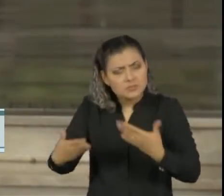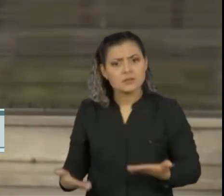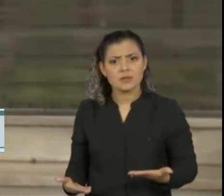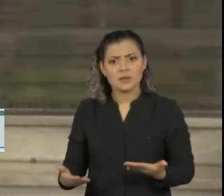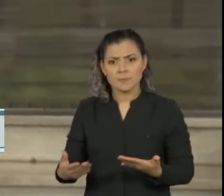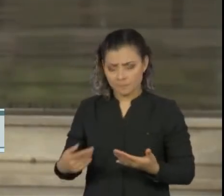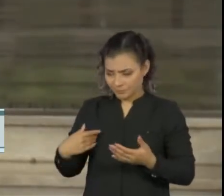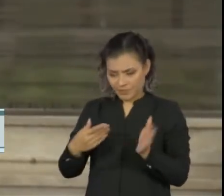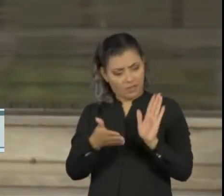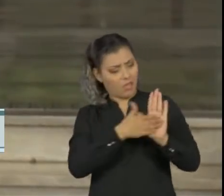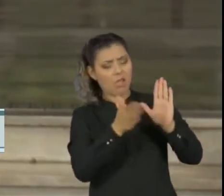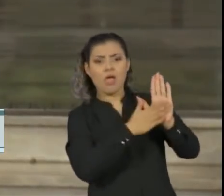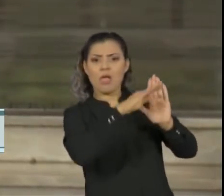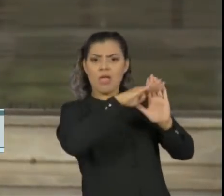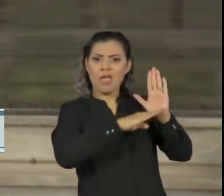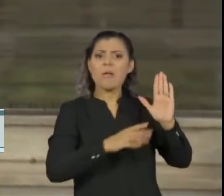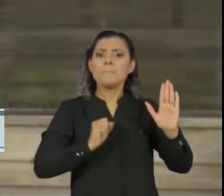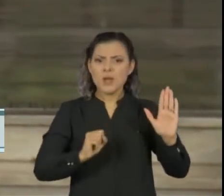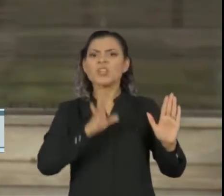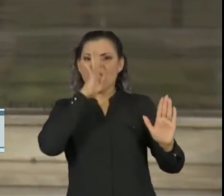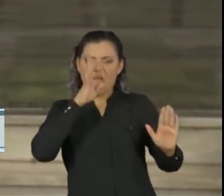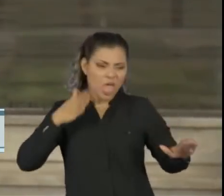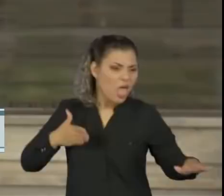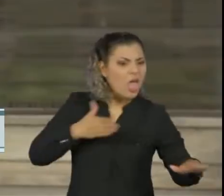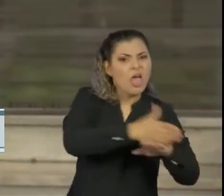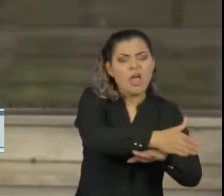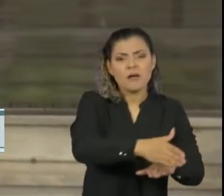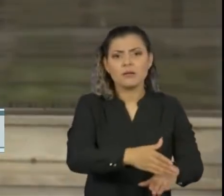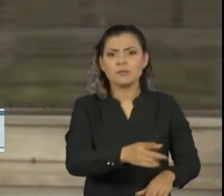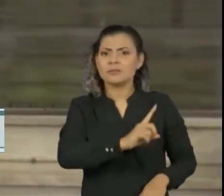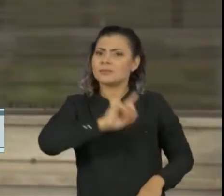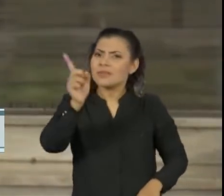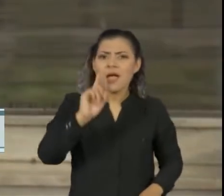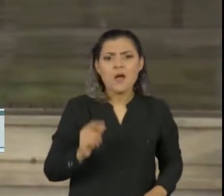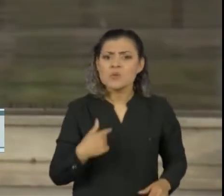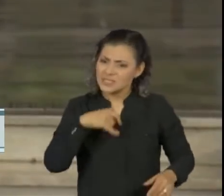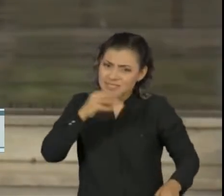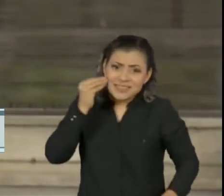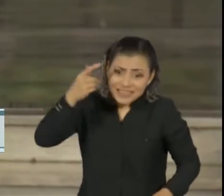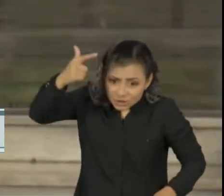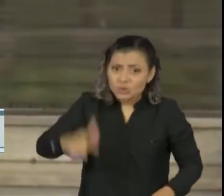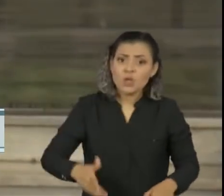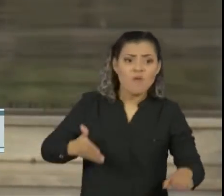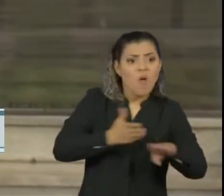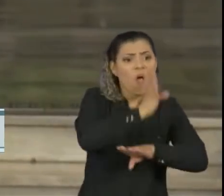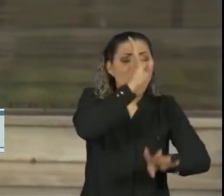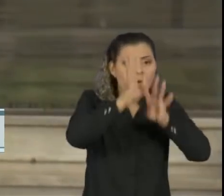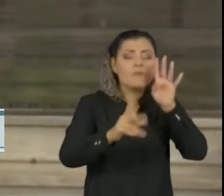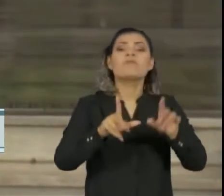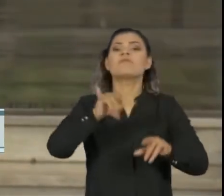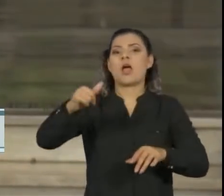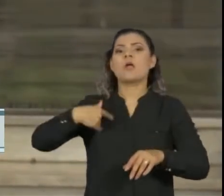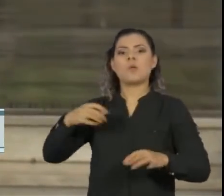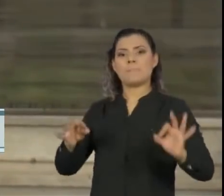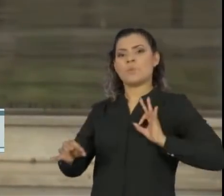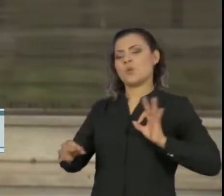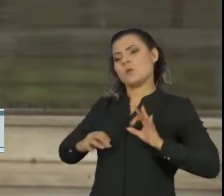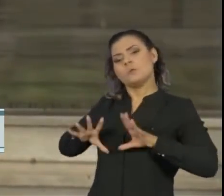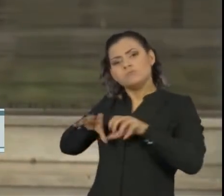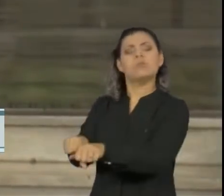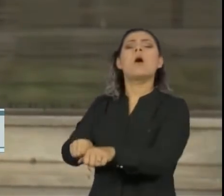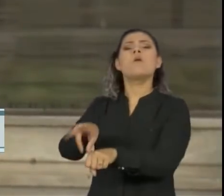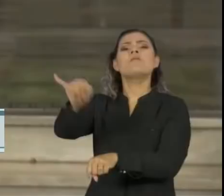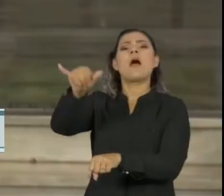significa impunidade. Se voltarem a tentar invadir, receberão o tratamento adequado